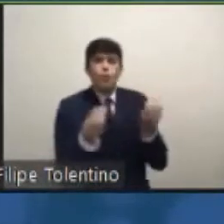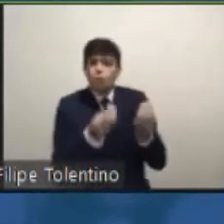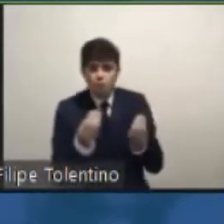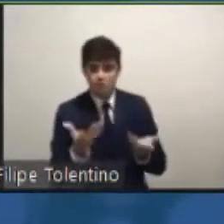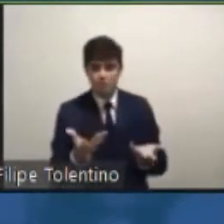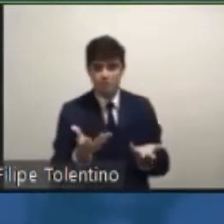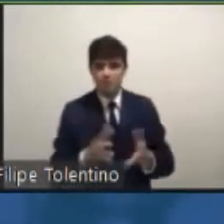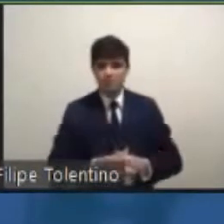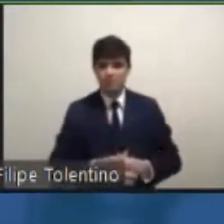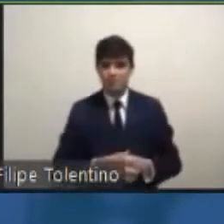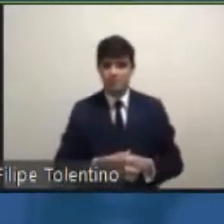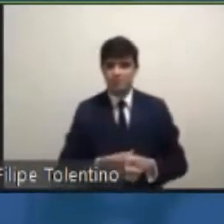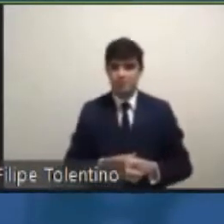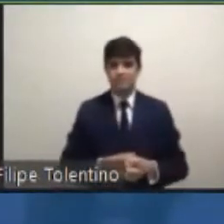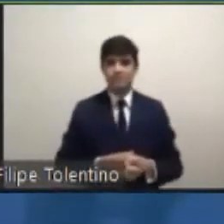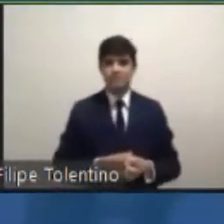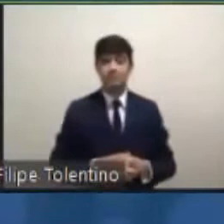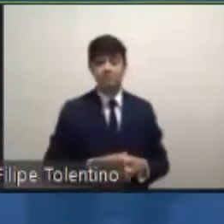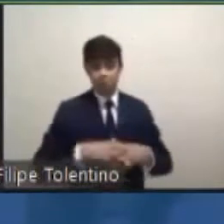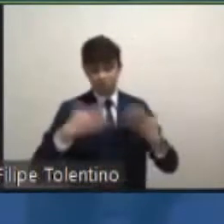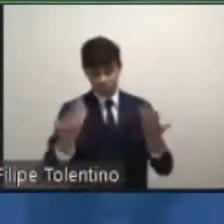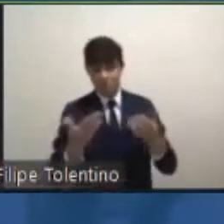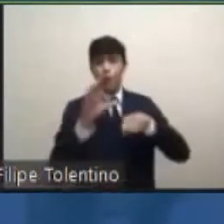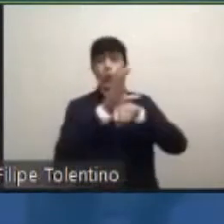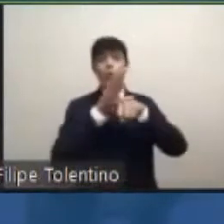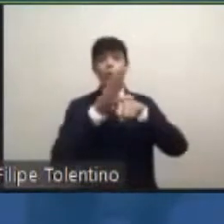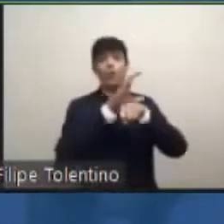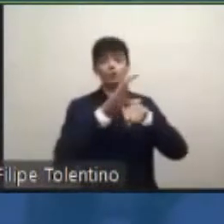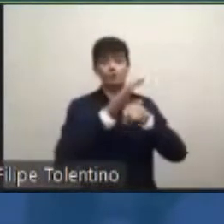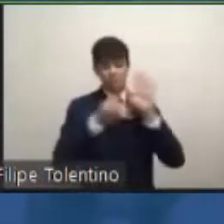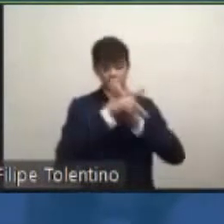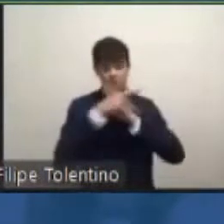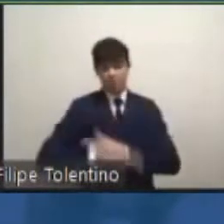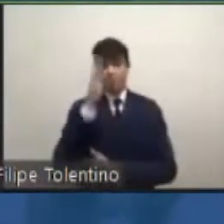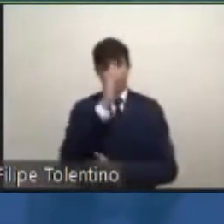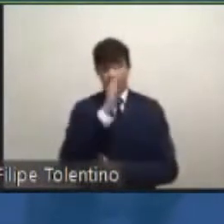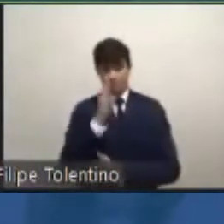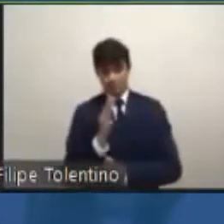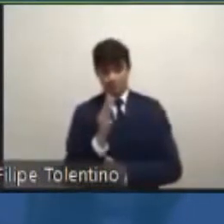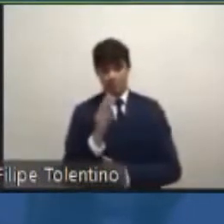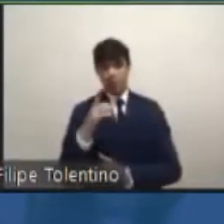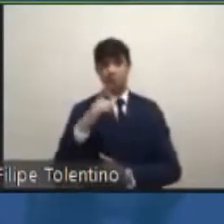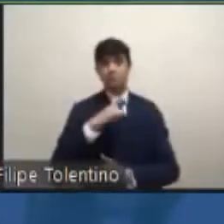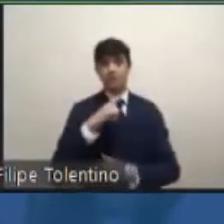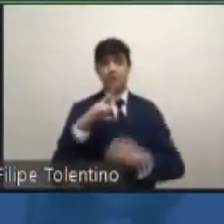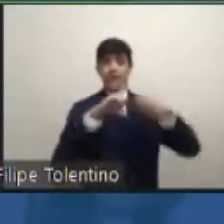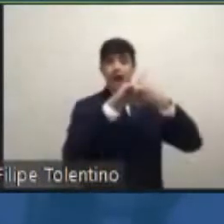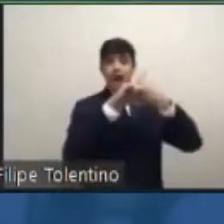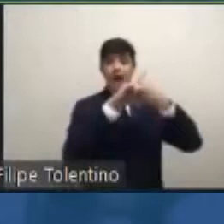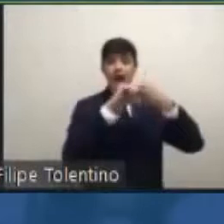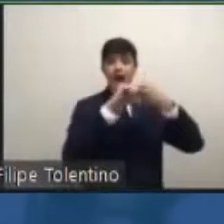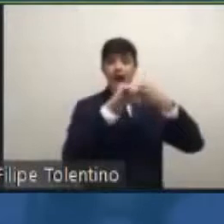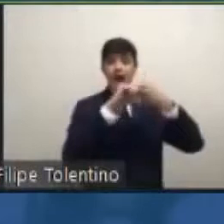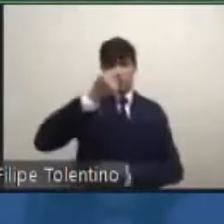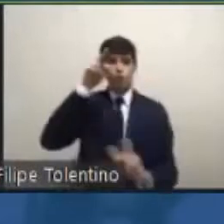do que recorrer à lei magna do país, que é a Constituição Federal. Na Constituição, nós temos lá o artigo 1º, inciso 3º, que trata